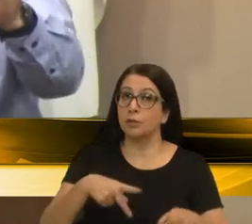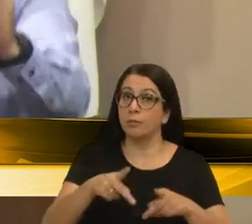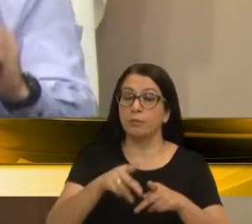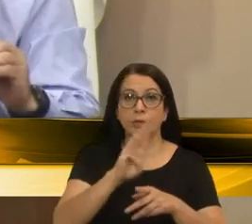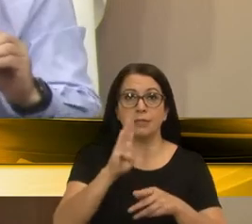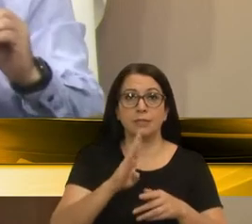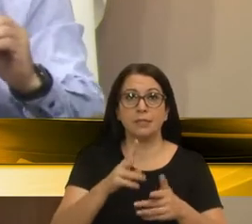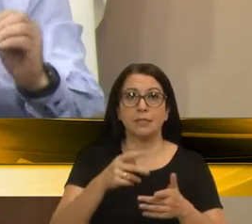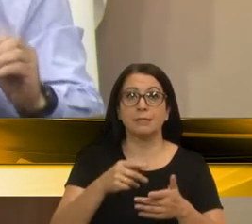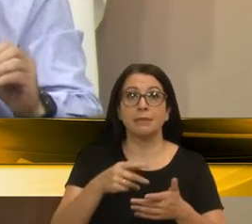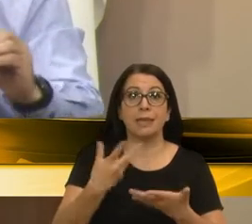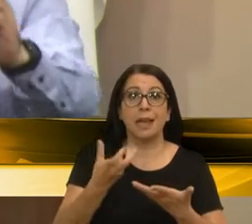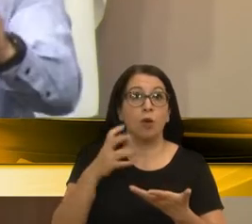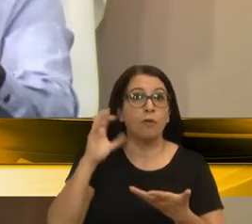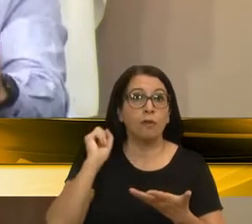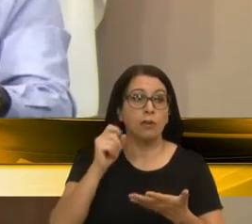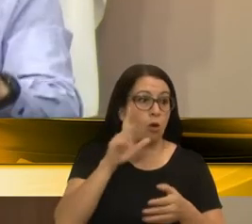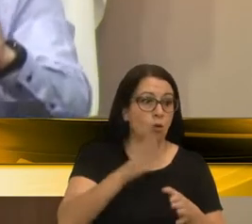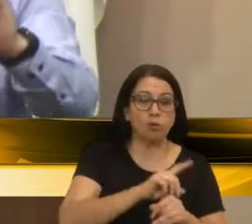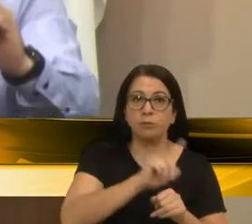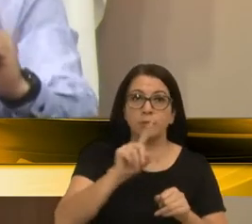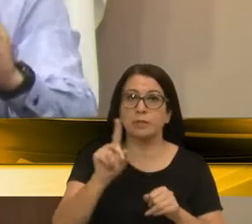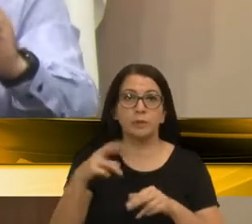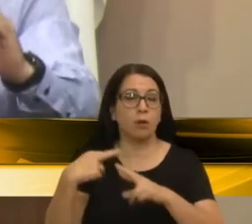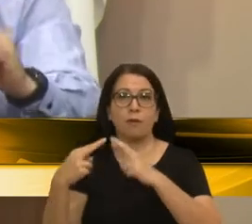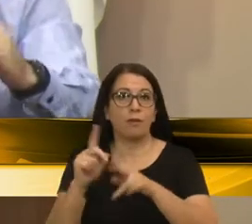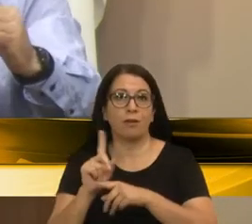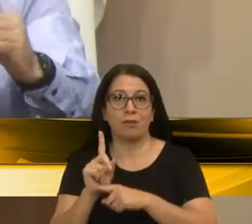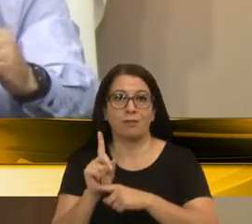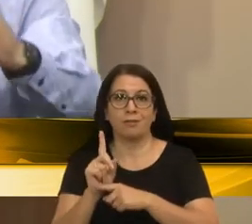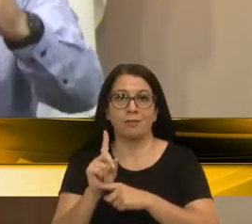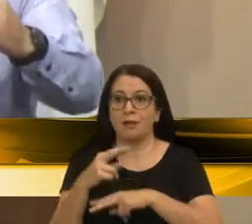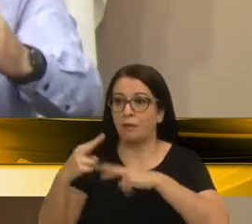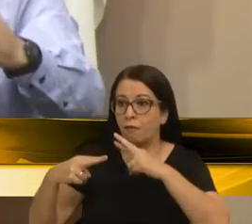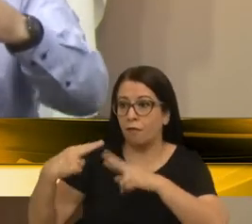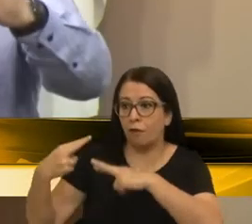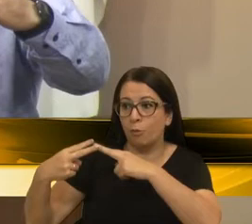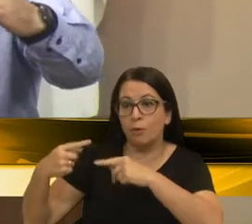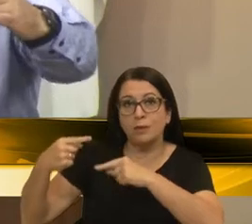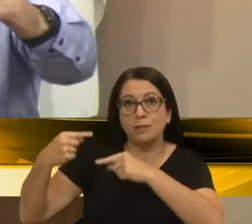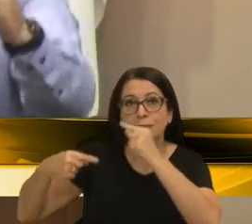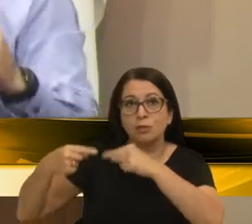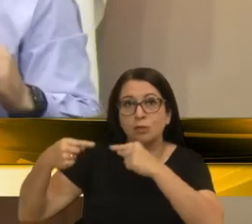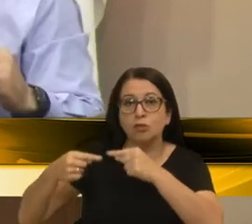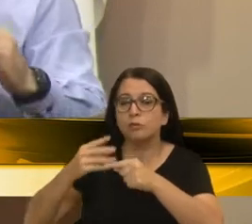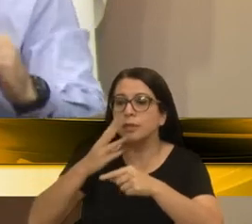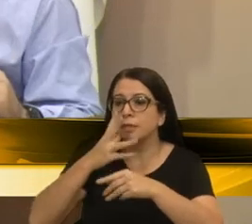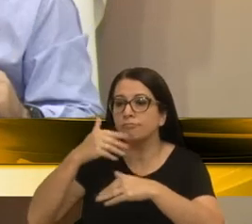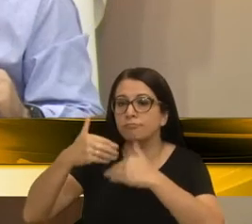tem pressa de ouvir de hoje para amanhã. Não é a reforma. A reforma tem que ser discutida mais lenta.